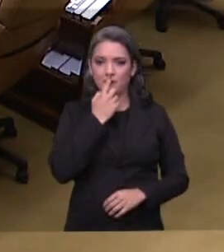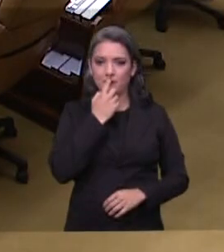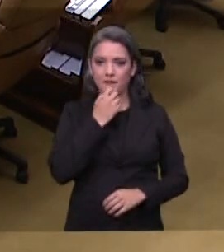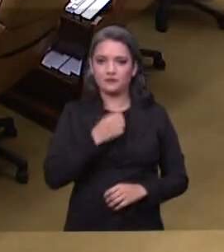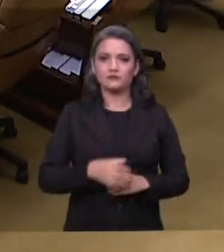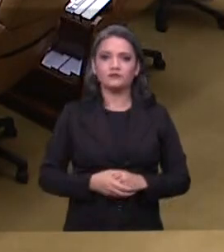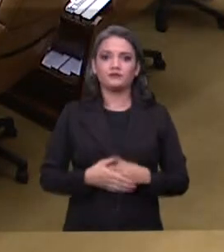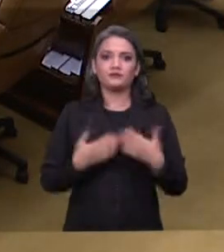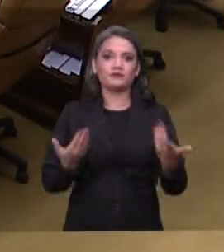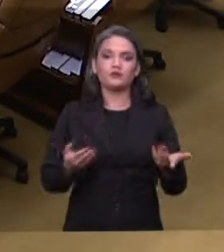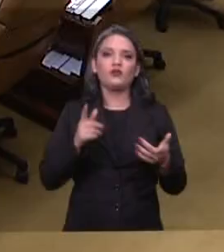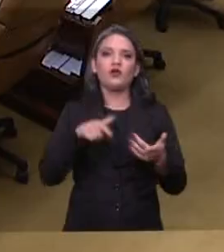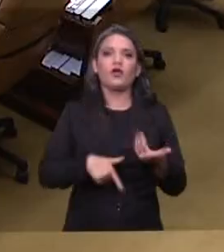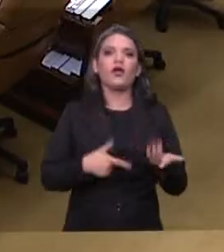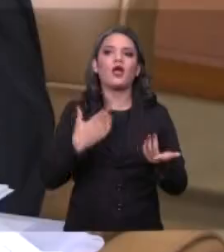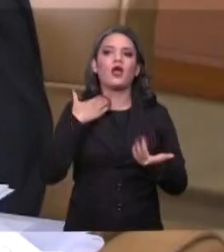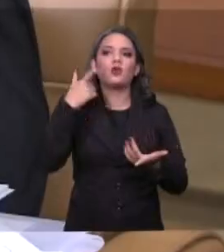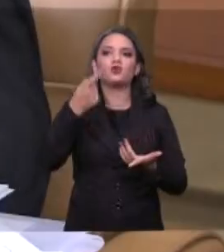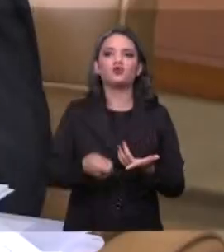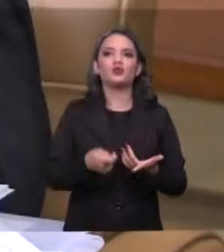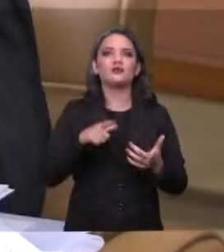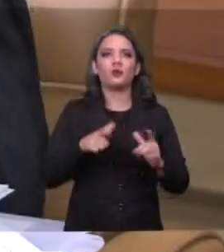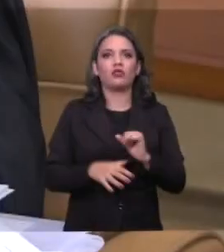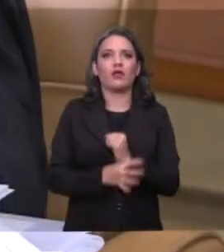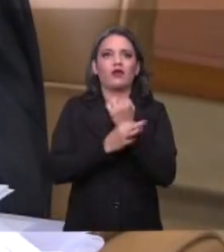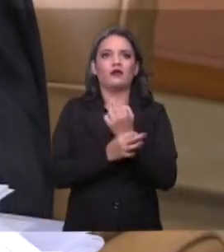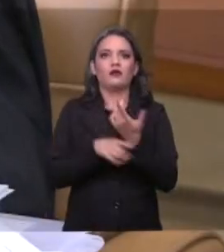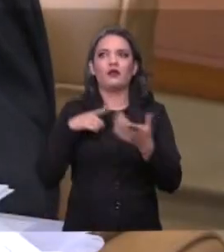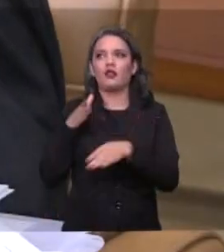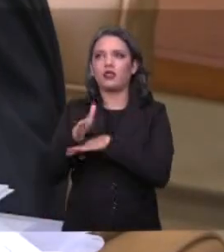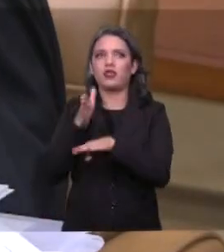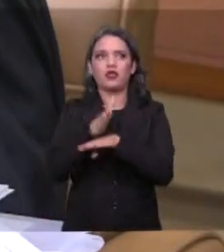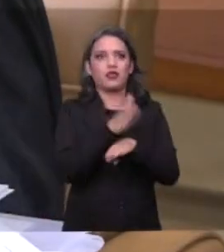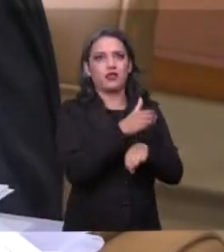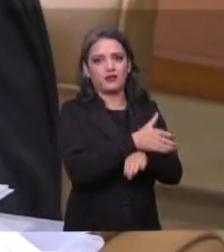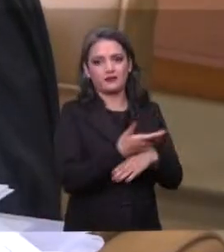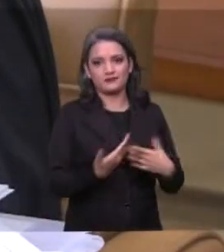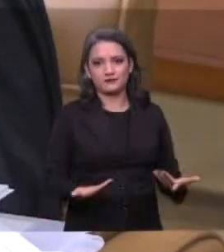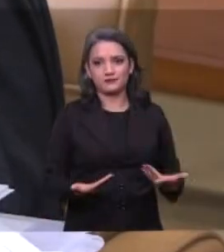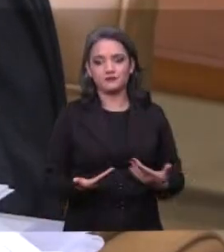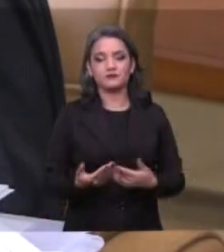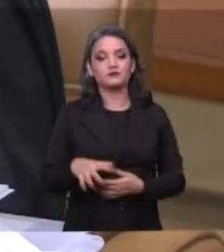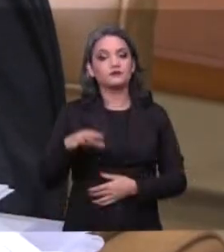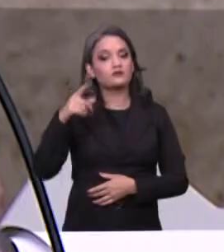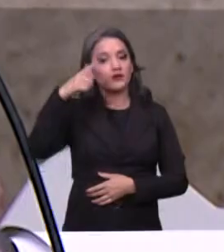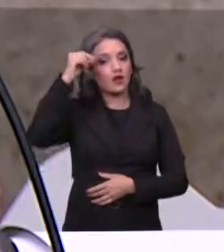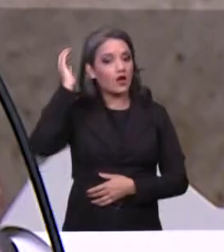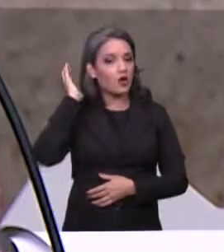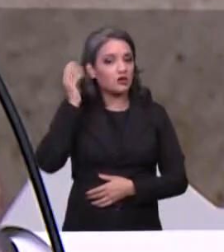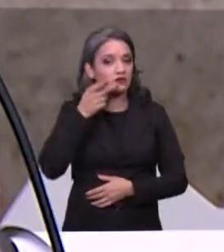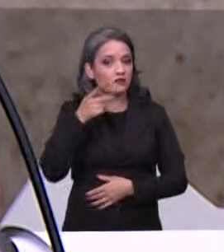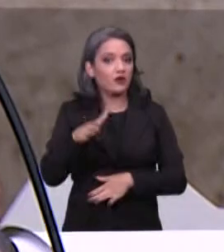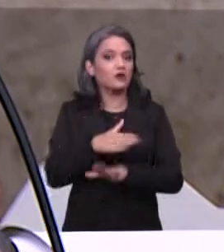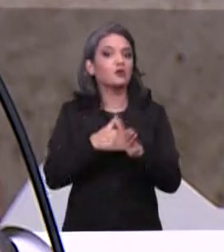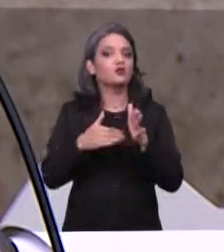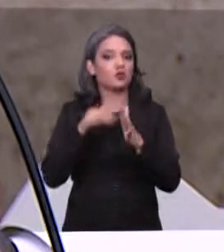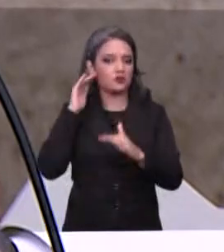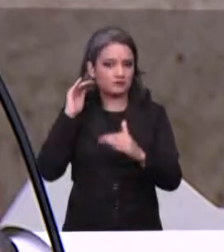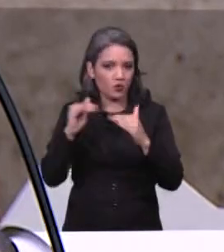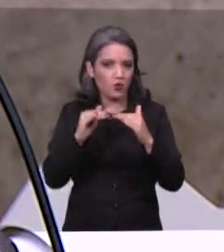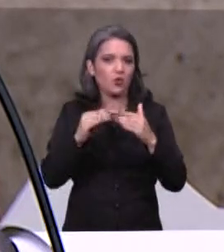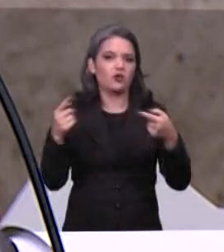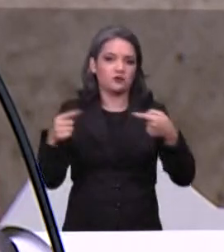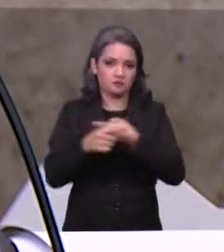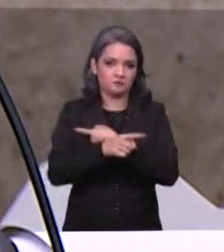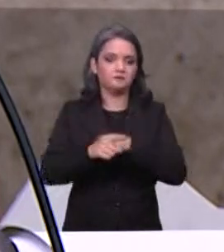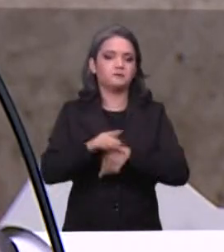Natural, o juiz sazonal de rodízio. Aqui todos estão de acordo com a inconstitucionalidade.